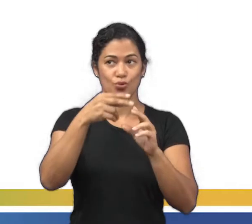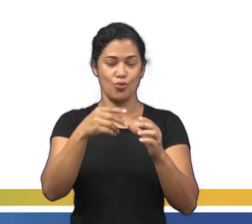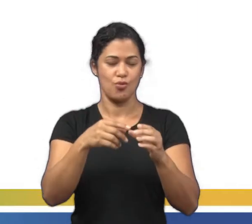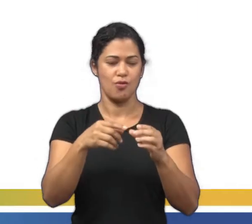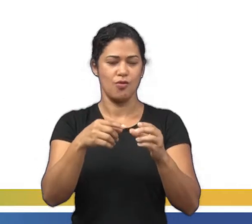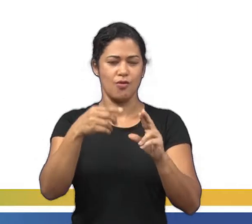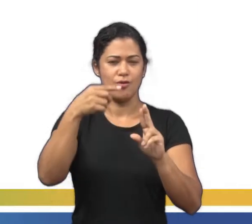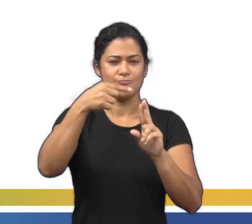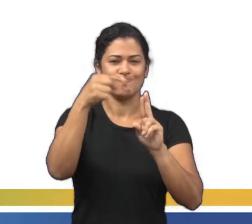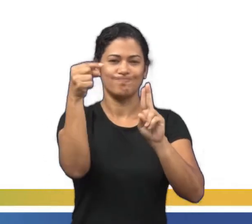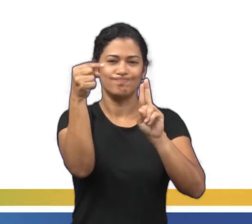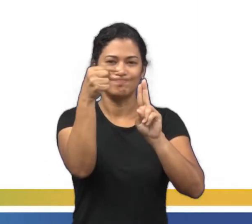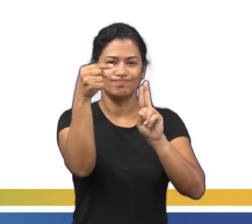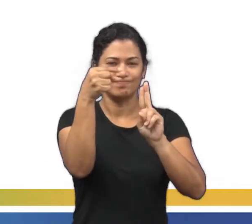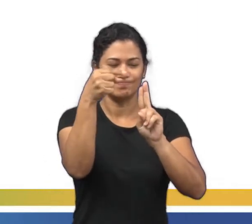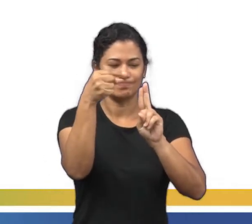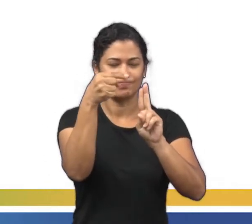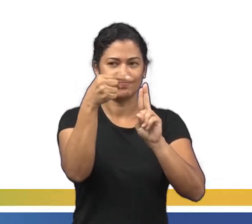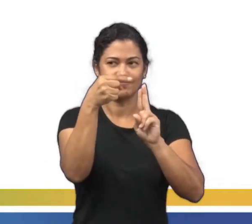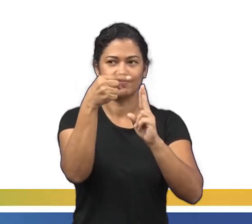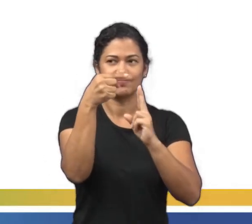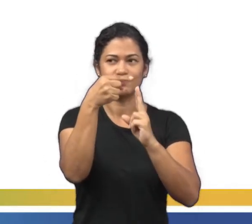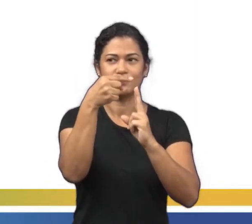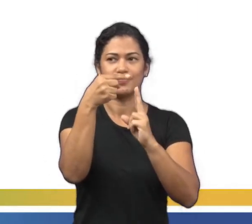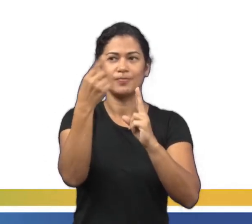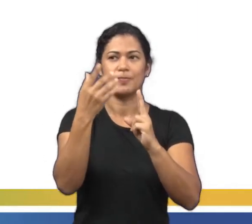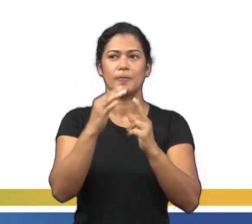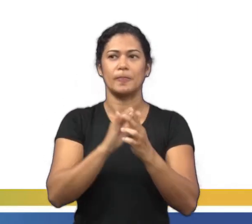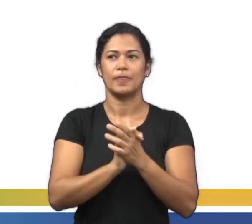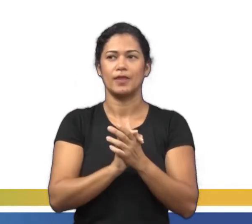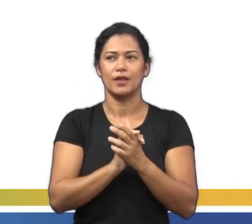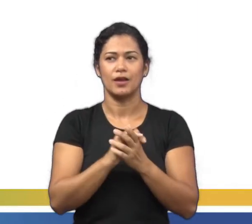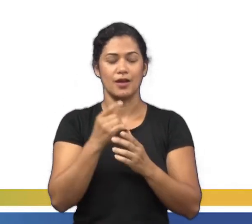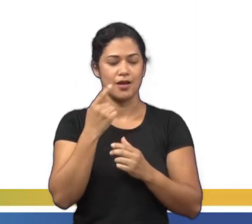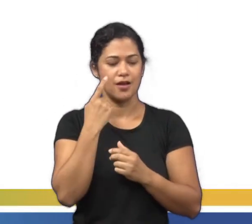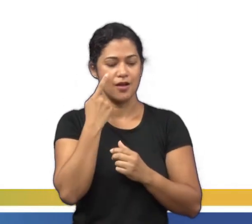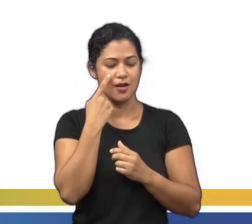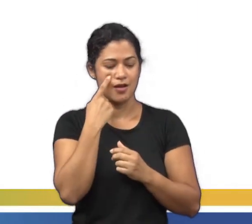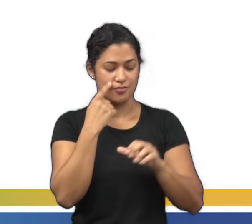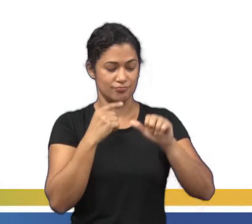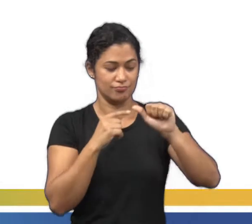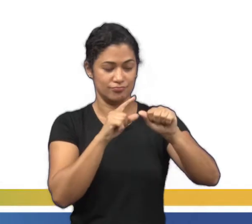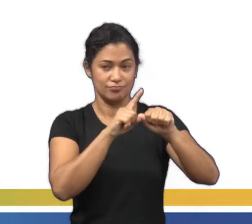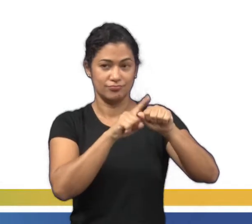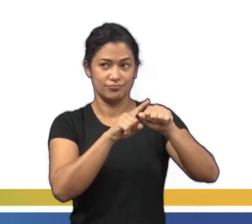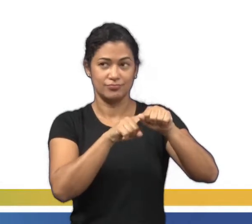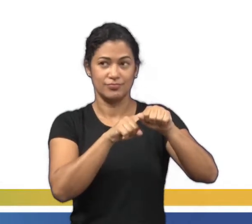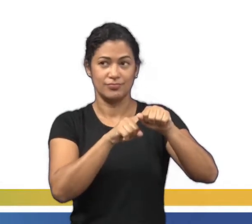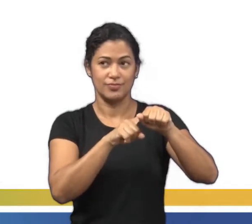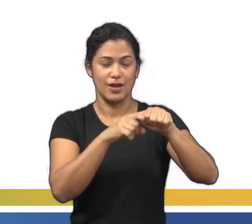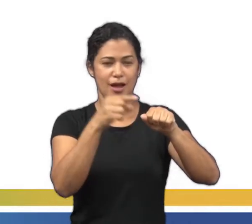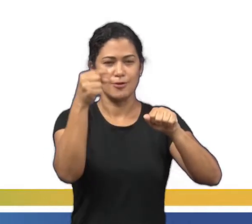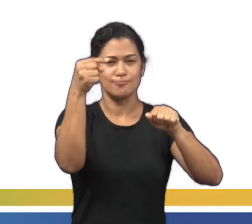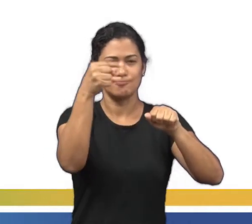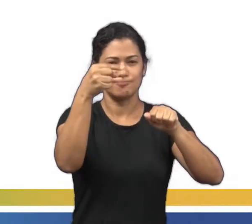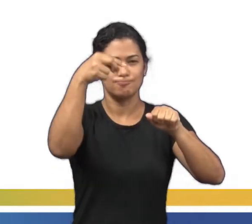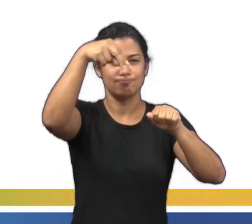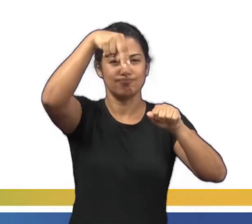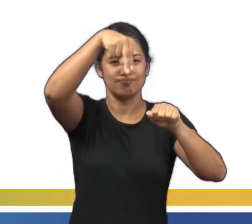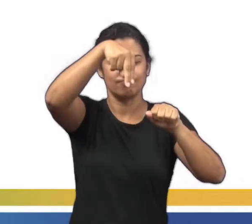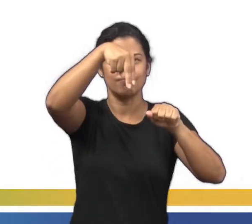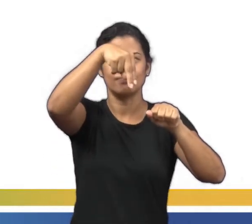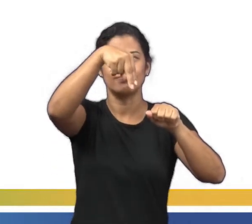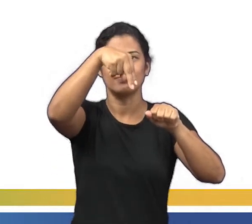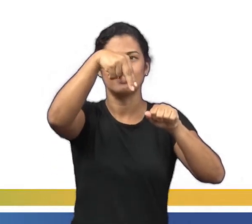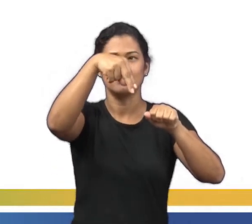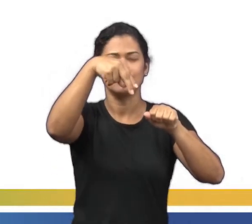for negativo, o que eu vou fazer? Tá vendo a letra A ali, elevado a menos N? Então, esse A, eu vou